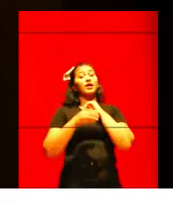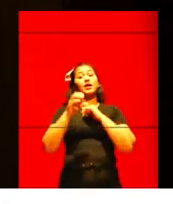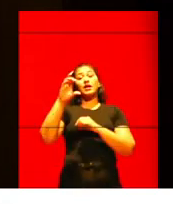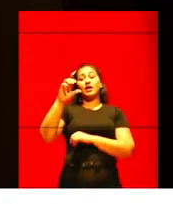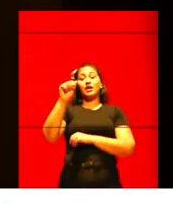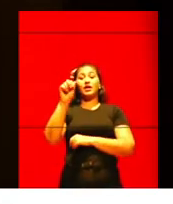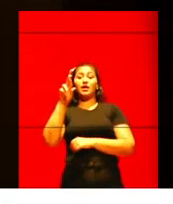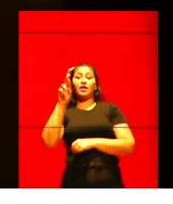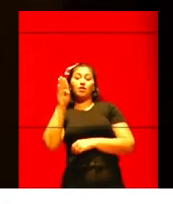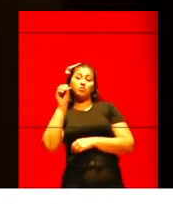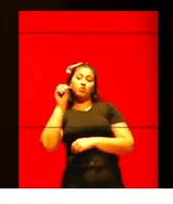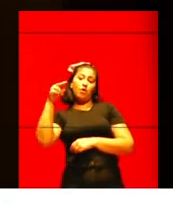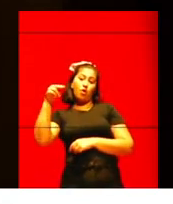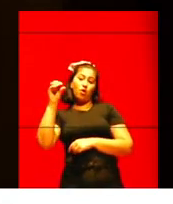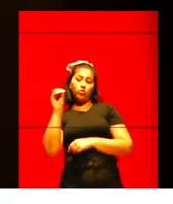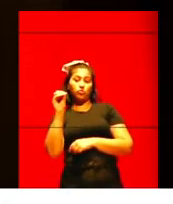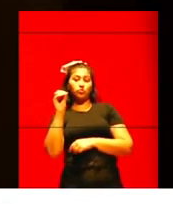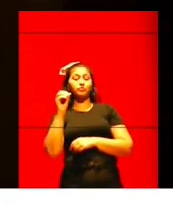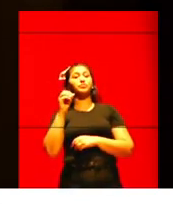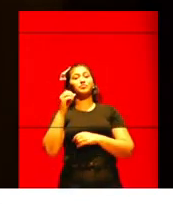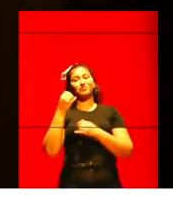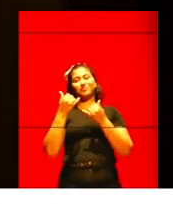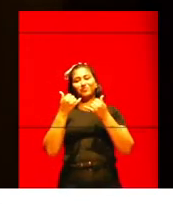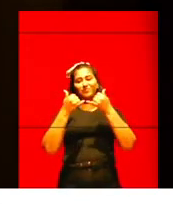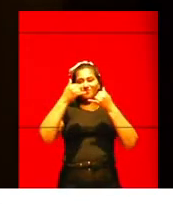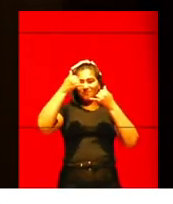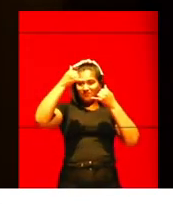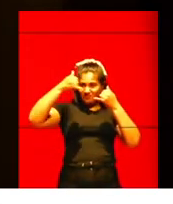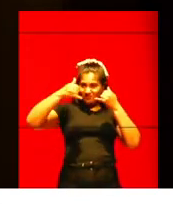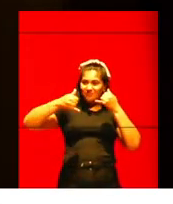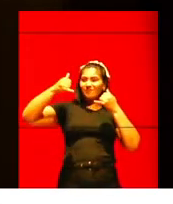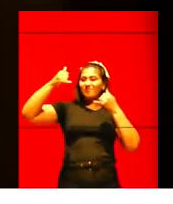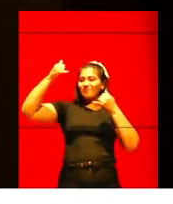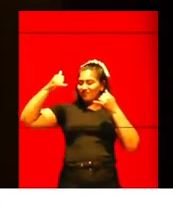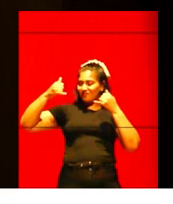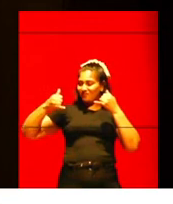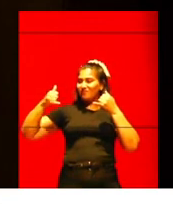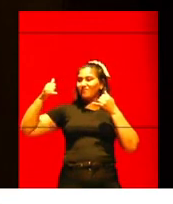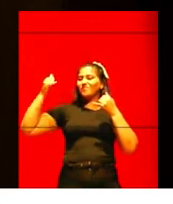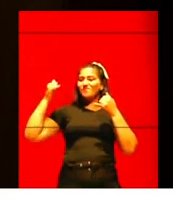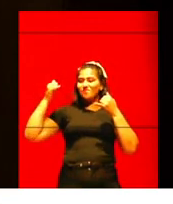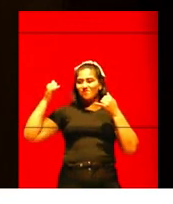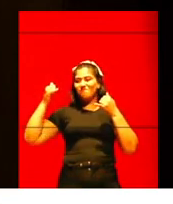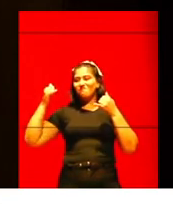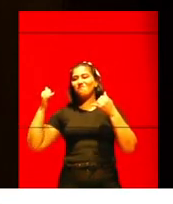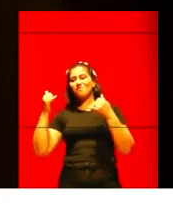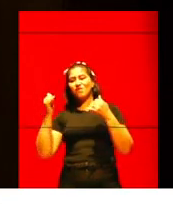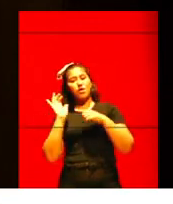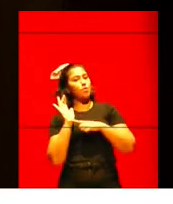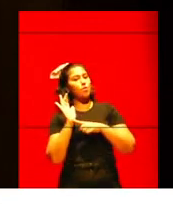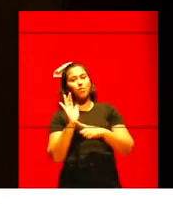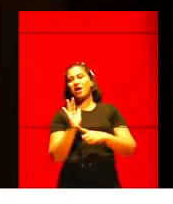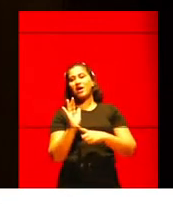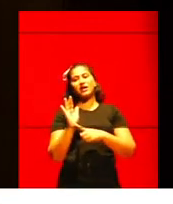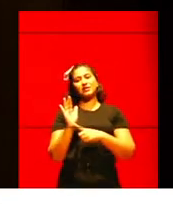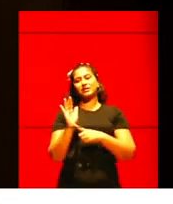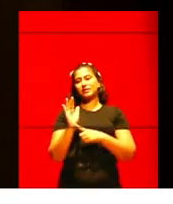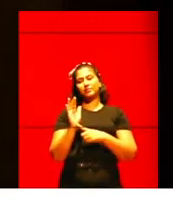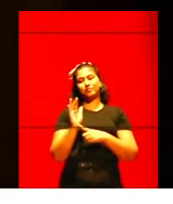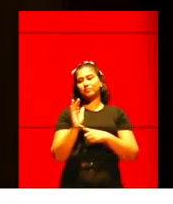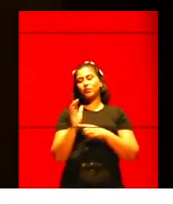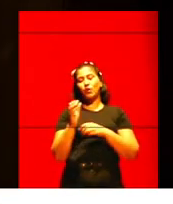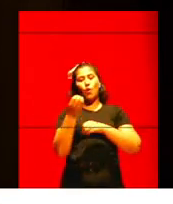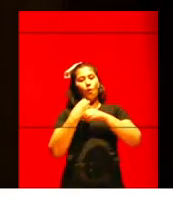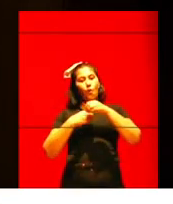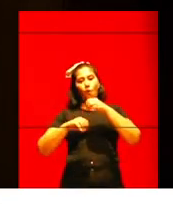Carbono. No sistema de linhas, não aparecem os átomos de carbono e não aparecem átomos de que elemento também